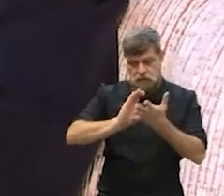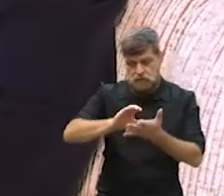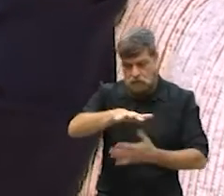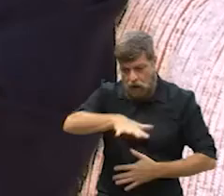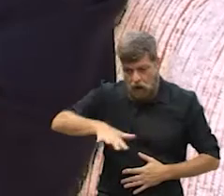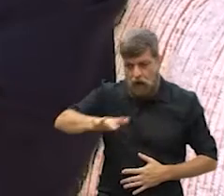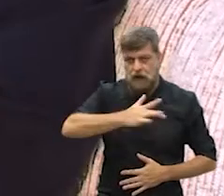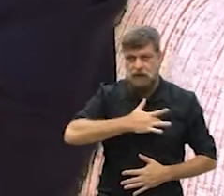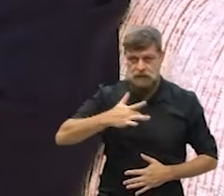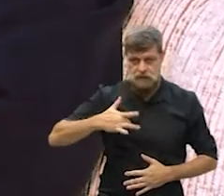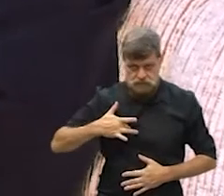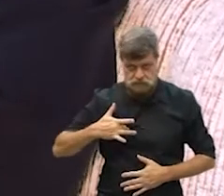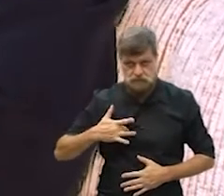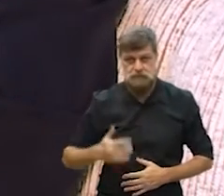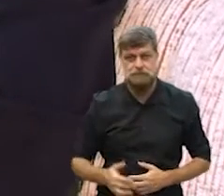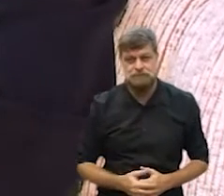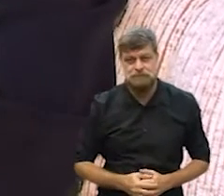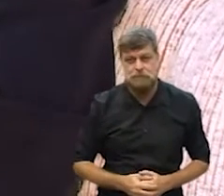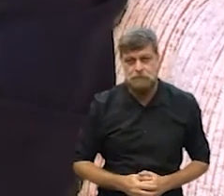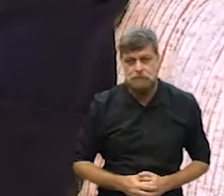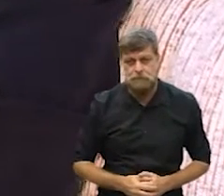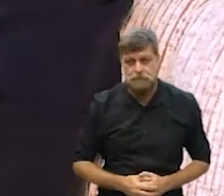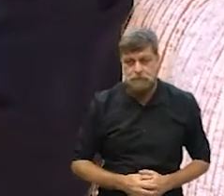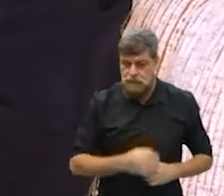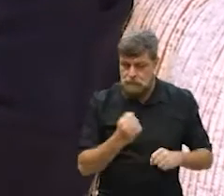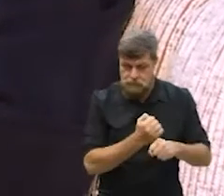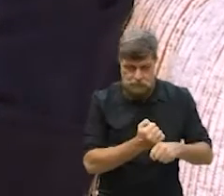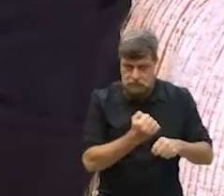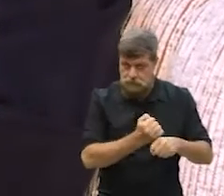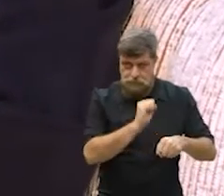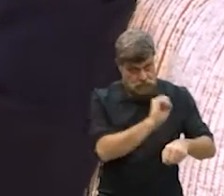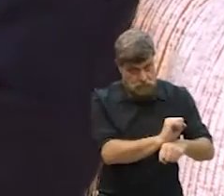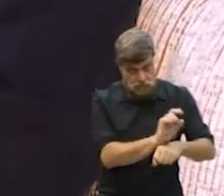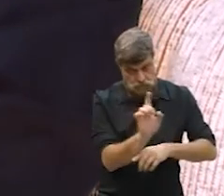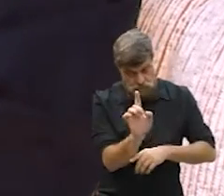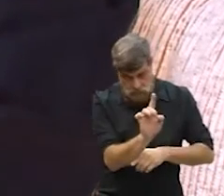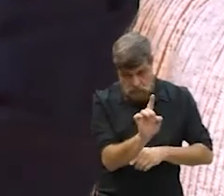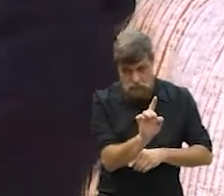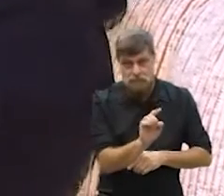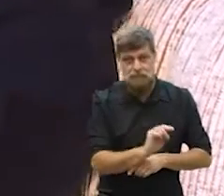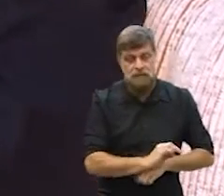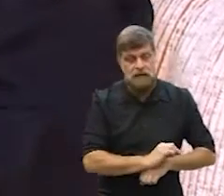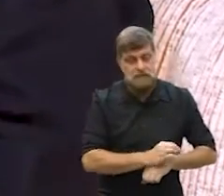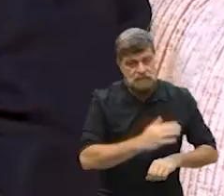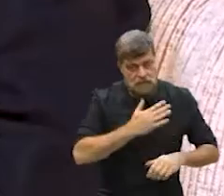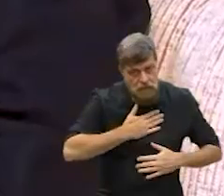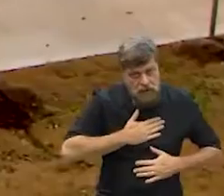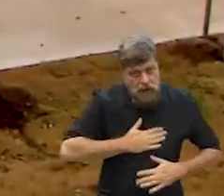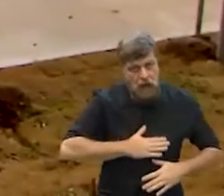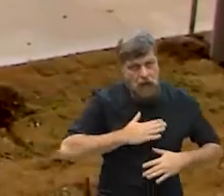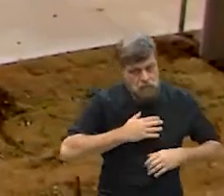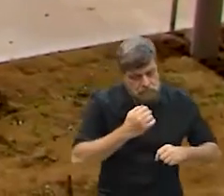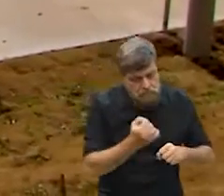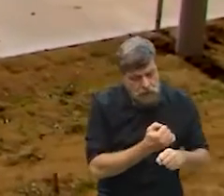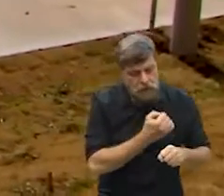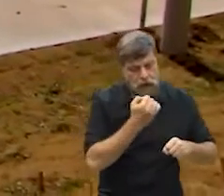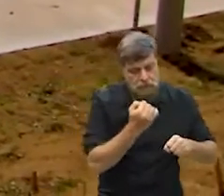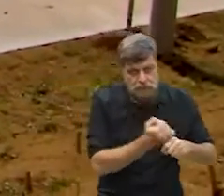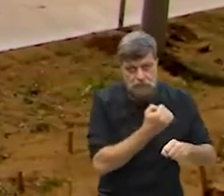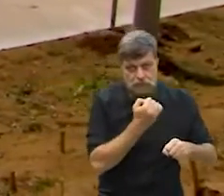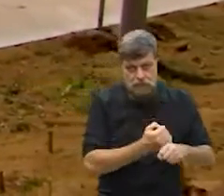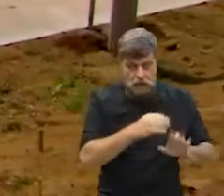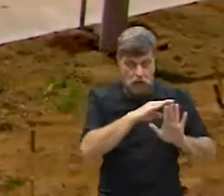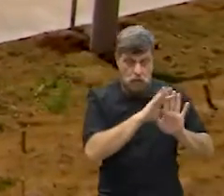maior atenção à questão da saúde. Ela não parou, mas diminuiu o ritmo. O projeto da